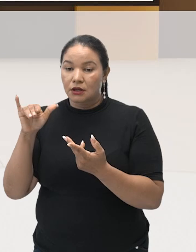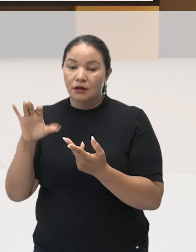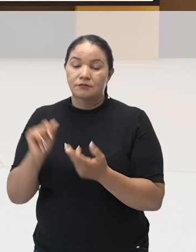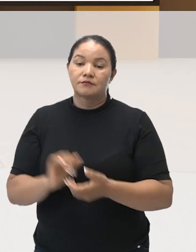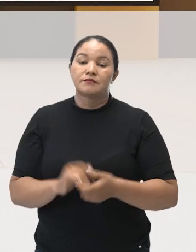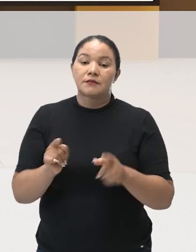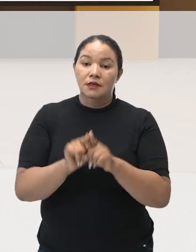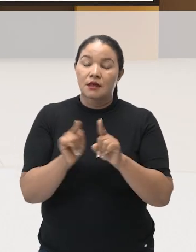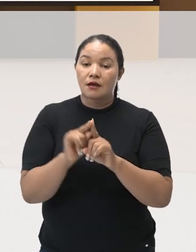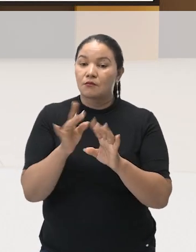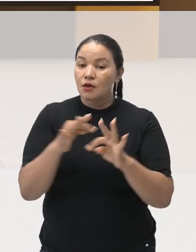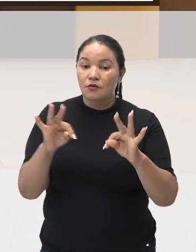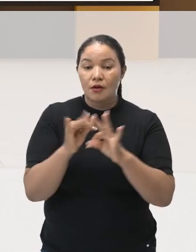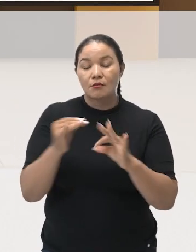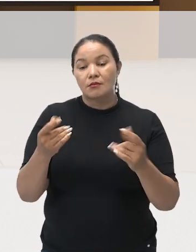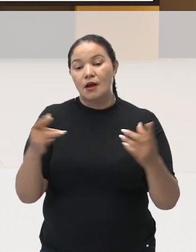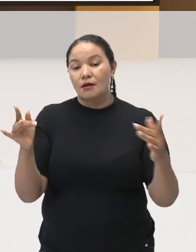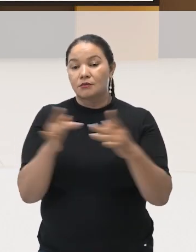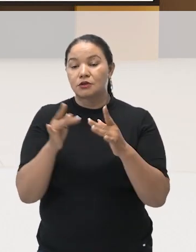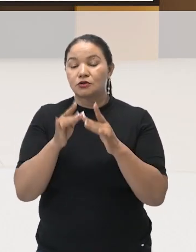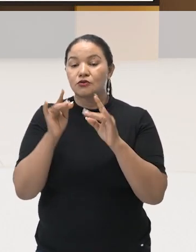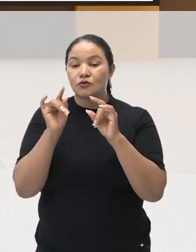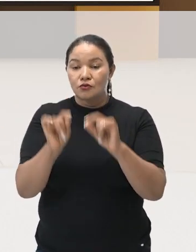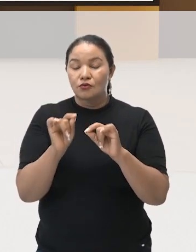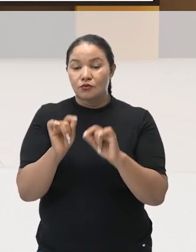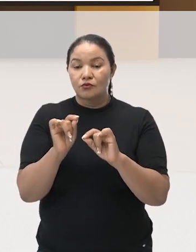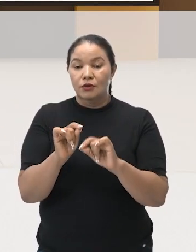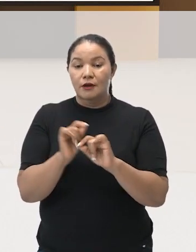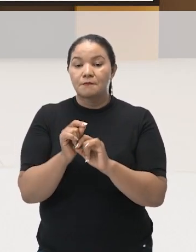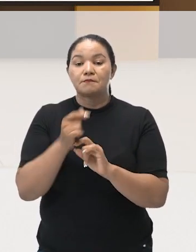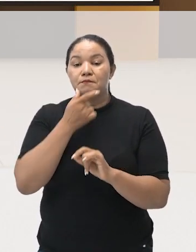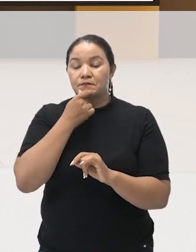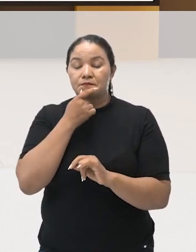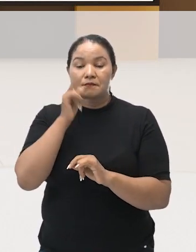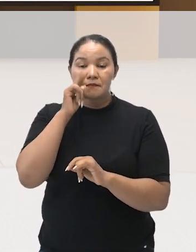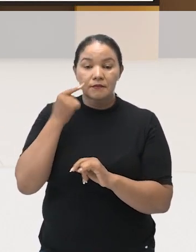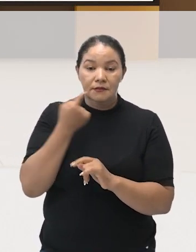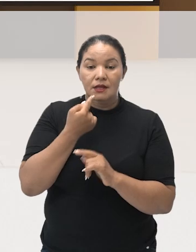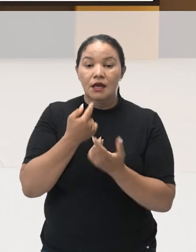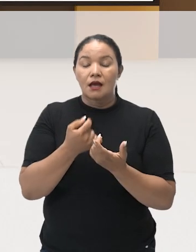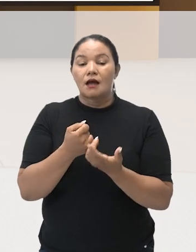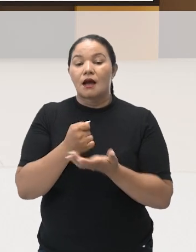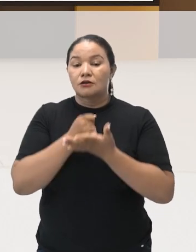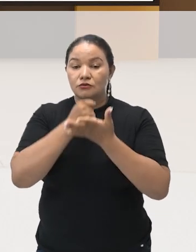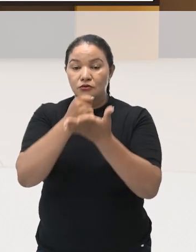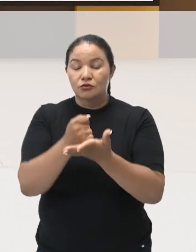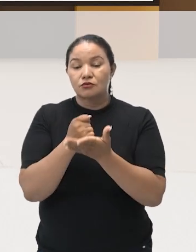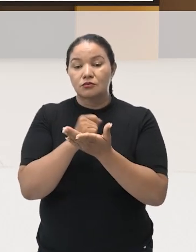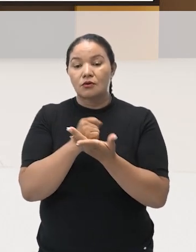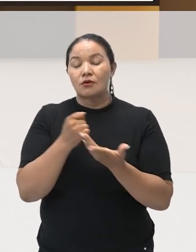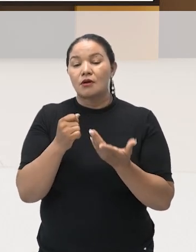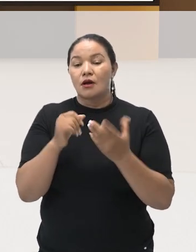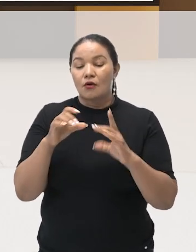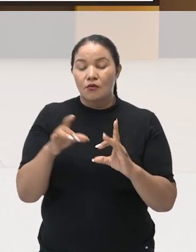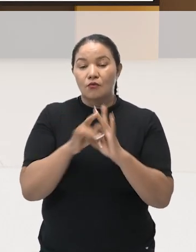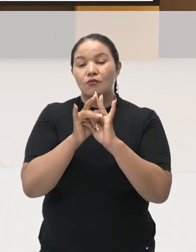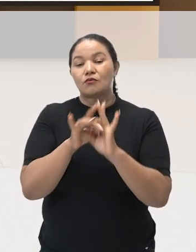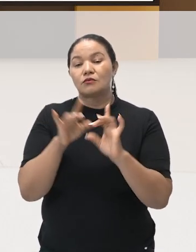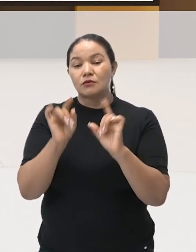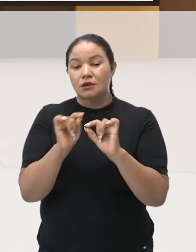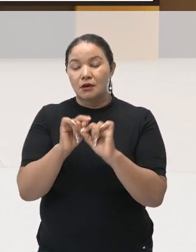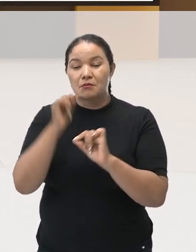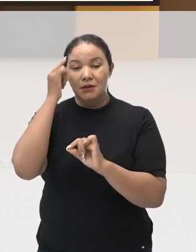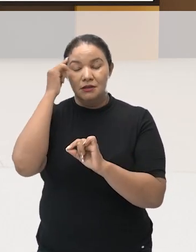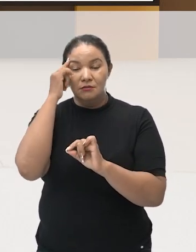esta concepção de Durkheim, é uma solidariedade mecânica, porque existe um pensamento coletivo muito